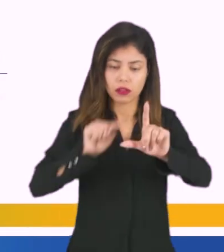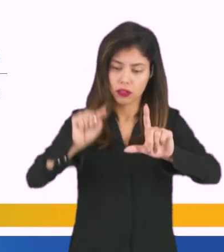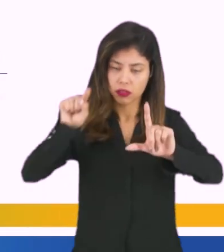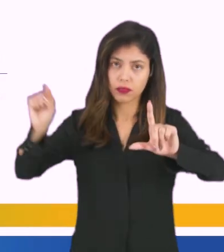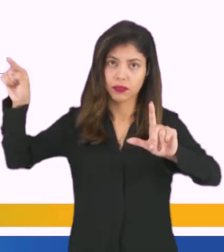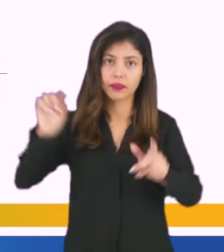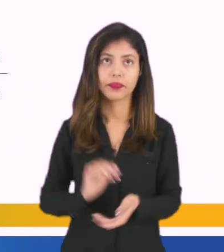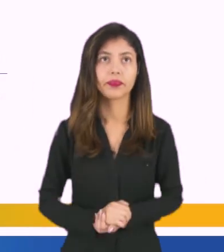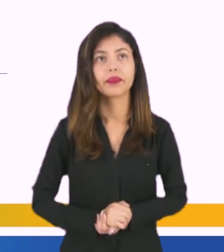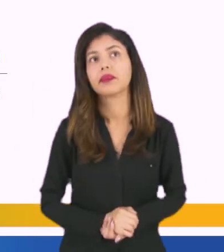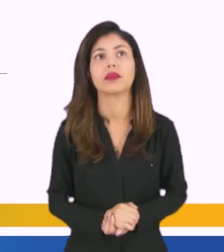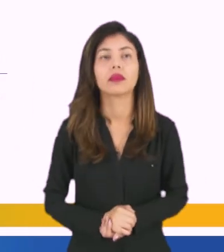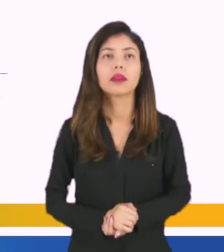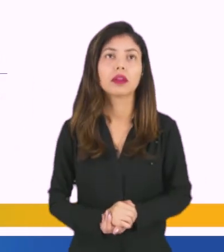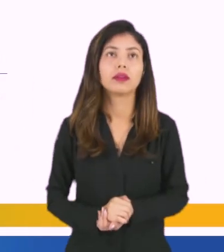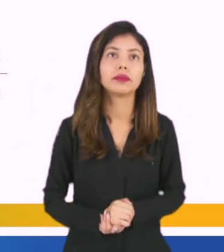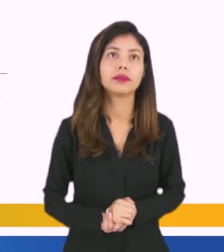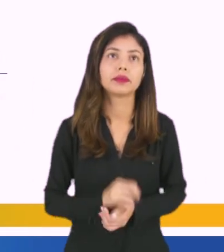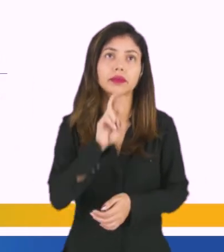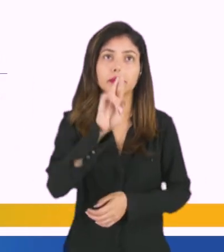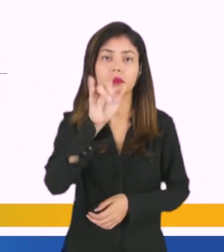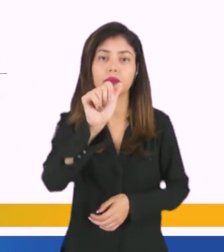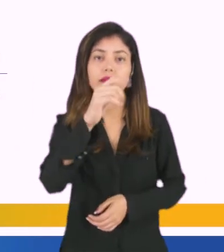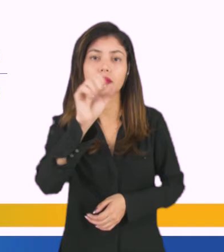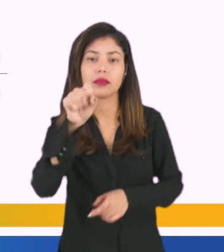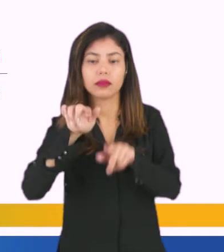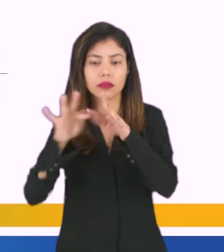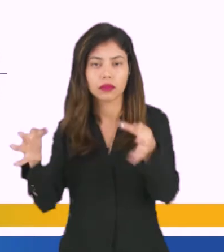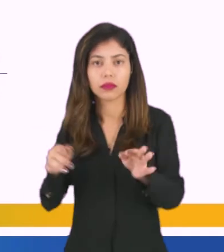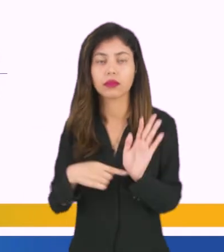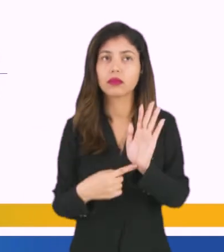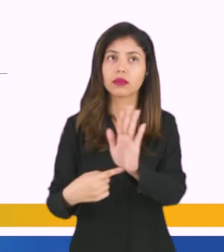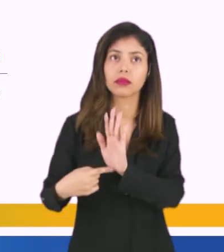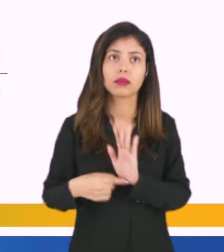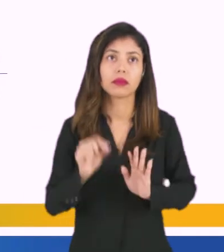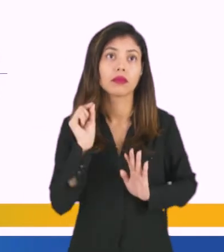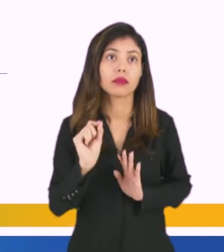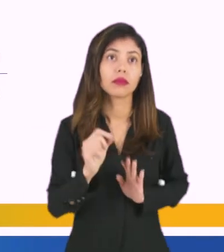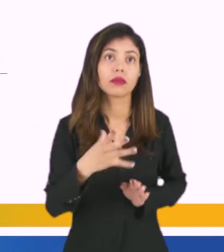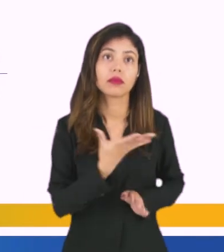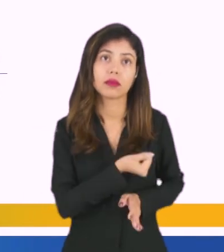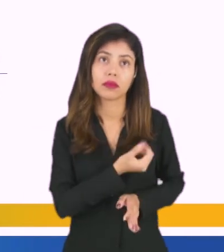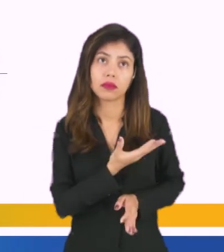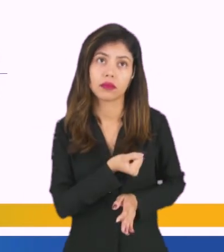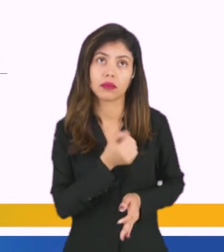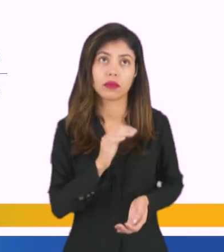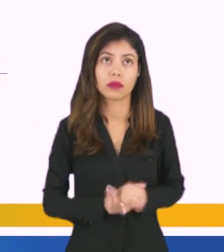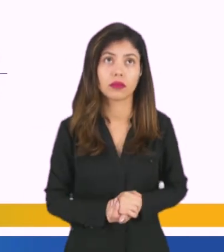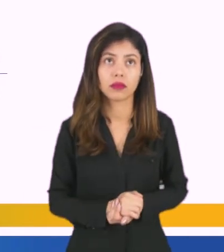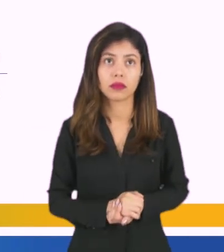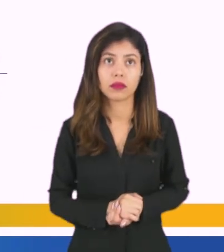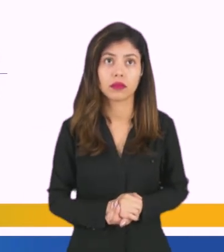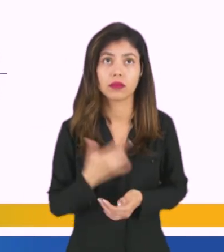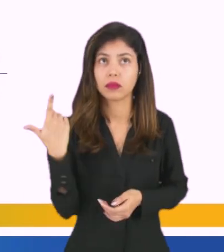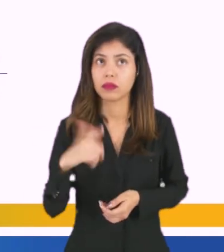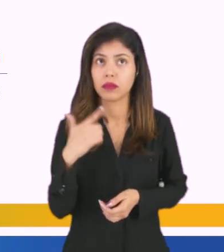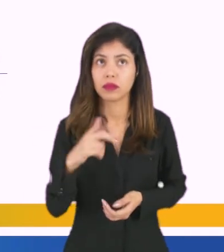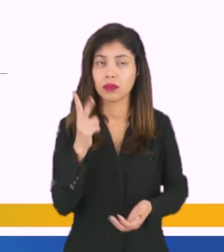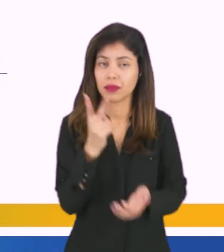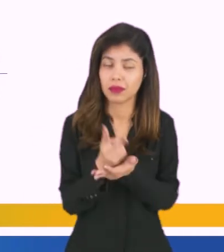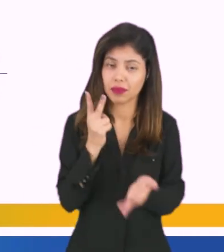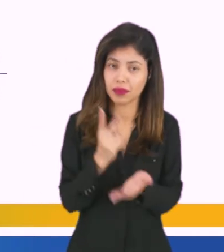na frente. E aí a razão simples, né? Na razão simples a gente vai ter que o numerador e o denominador não têm a